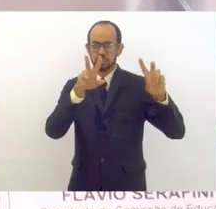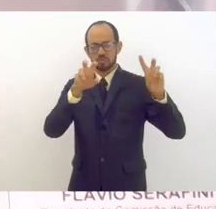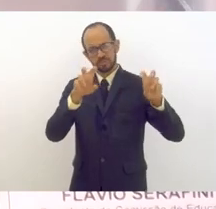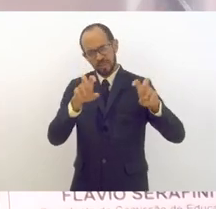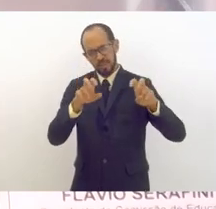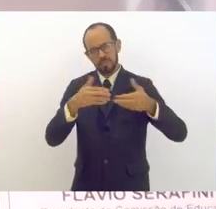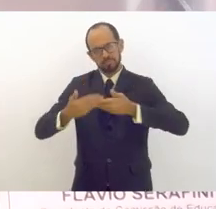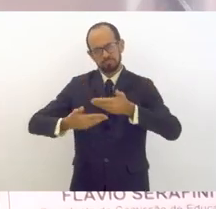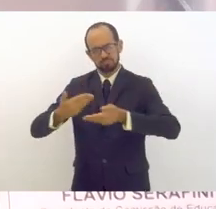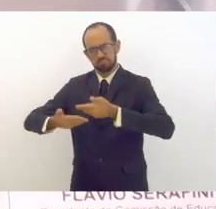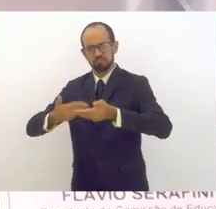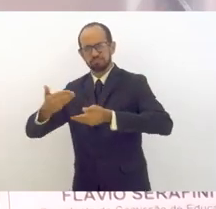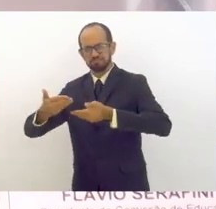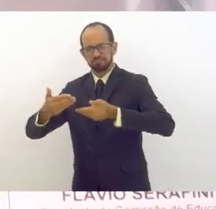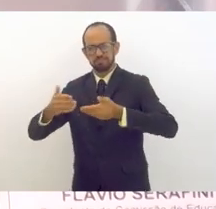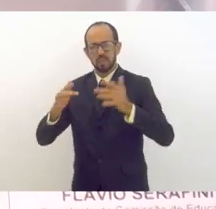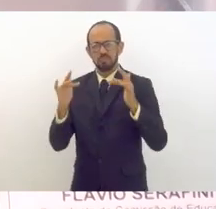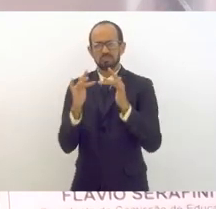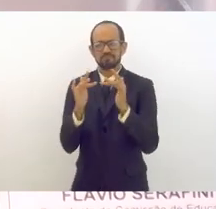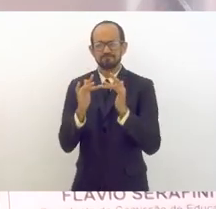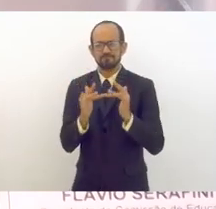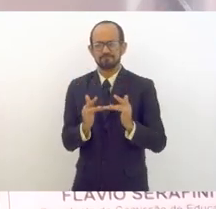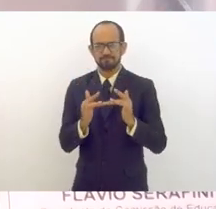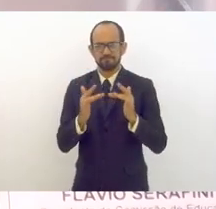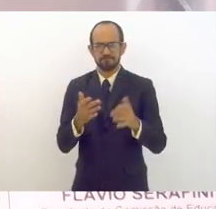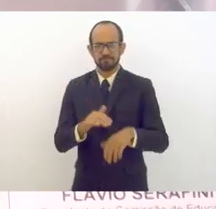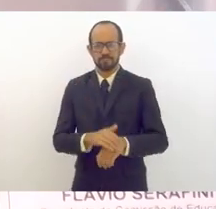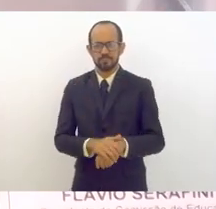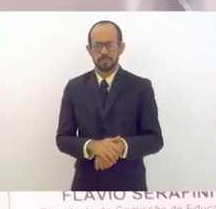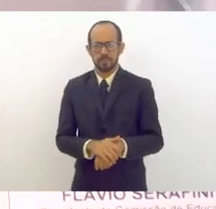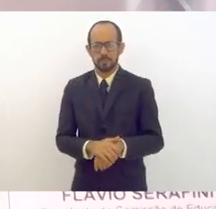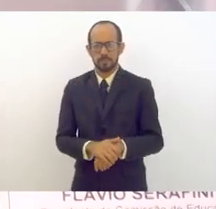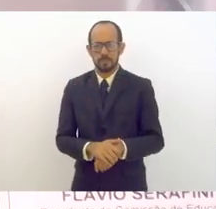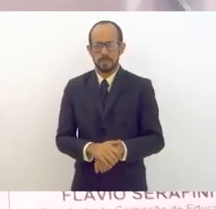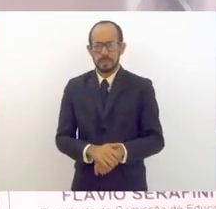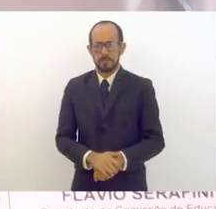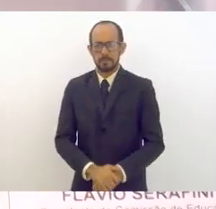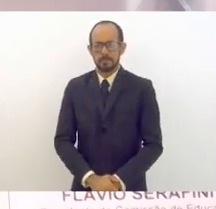correlatos. Então, gostaria de aproveitar aí para esse esclarecimento público para a gente.